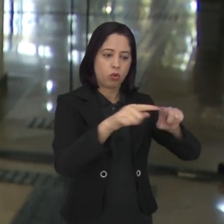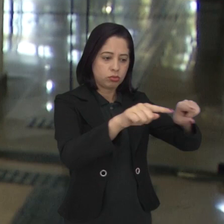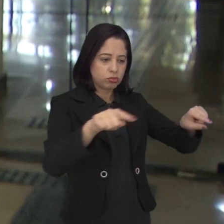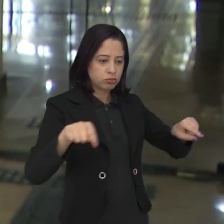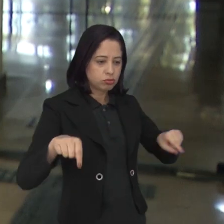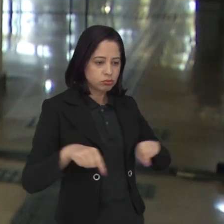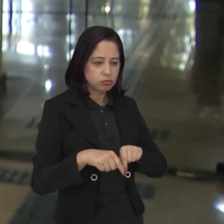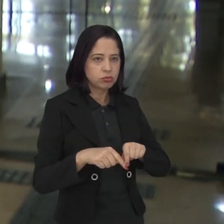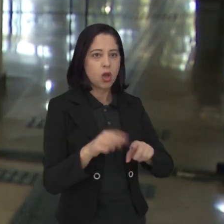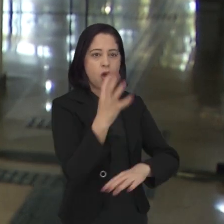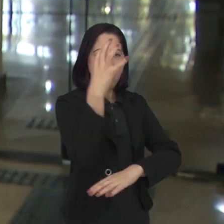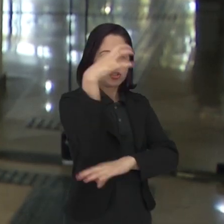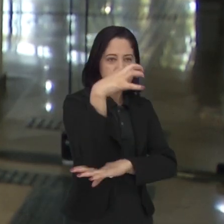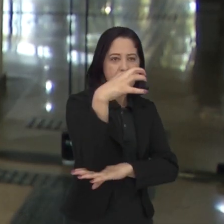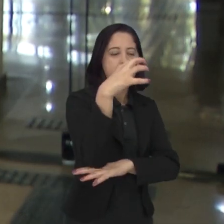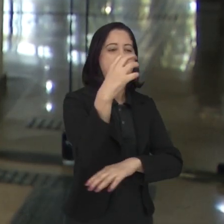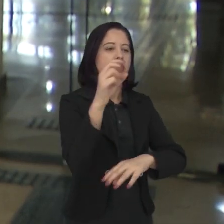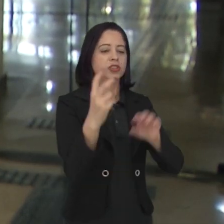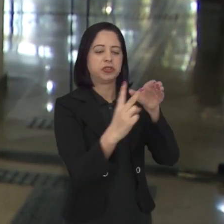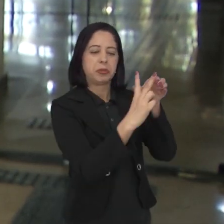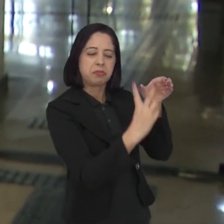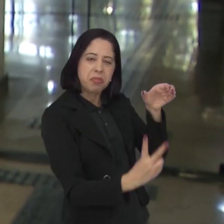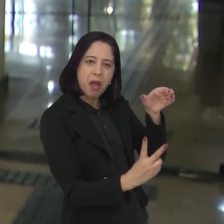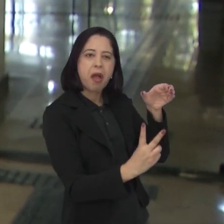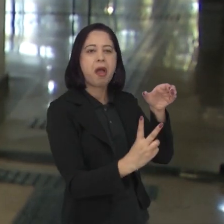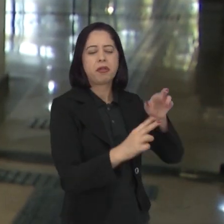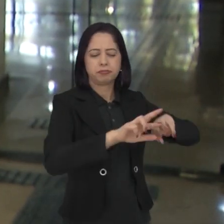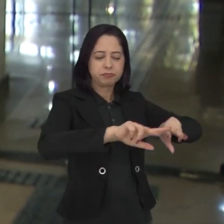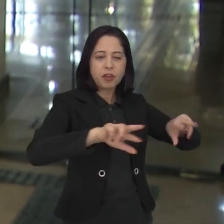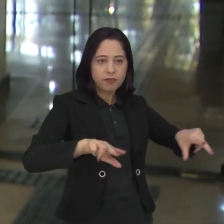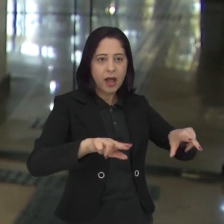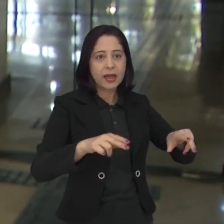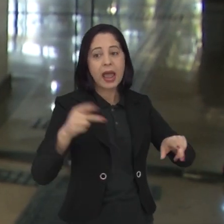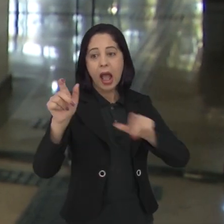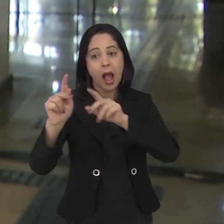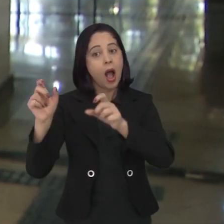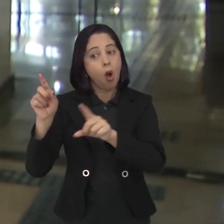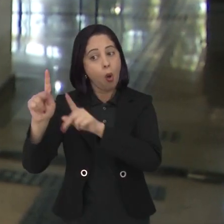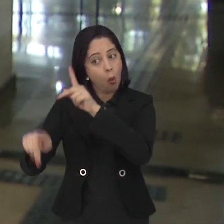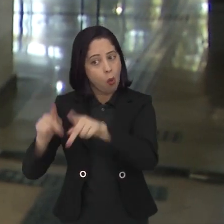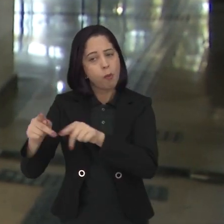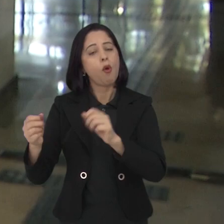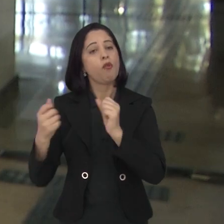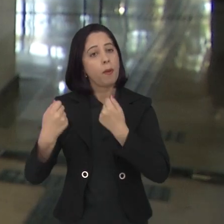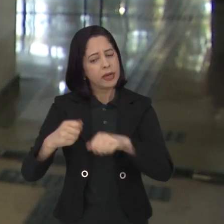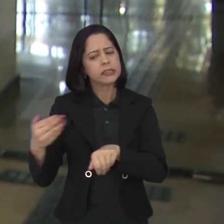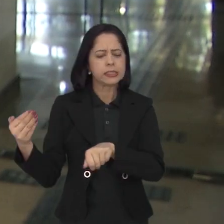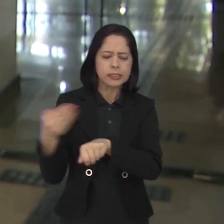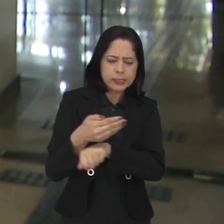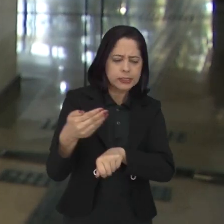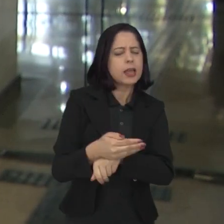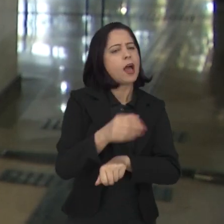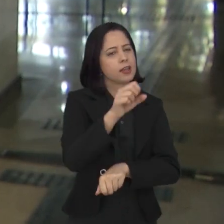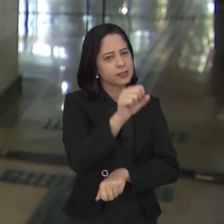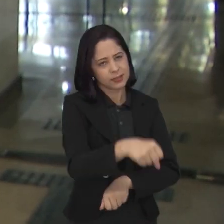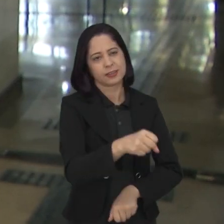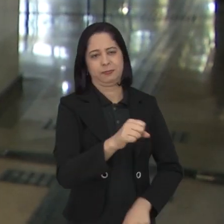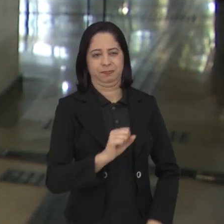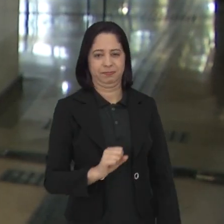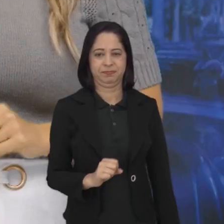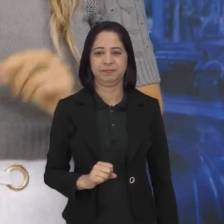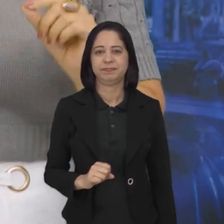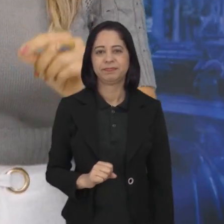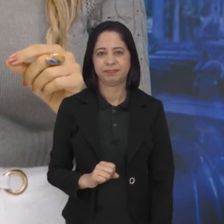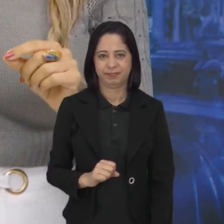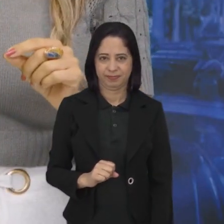nós temos muitos espaços que devem ser otimizados pela sociedade. O pessoal tem que ir, tem que ocupar tudo